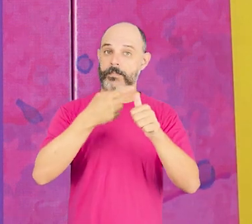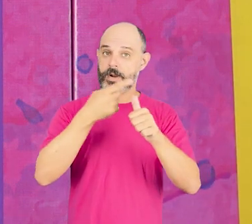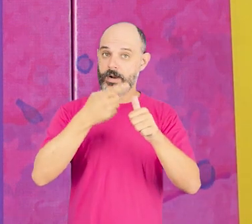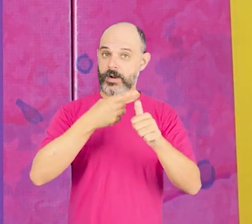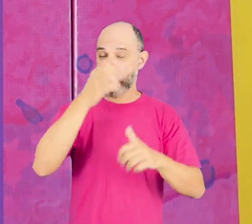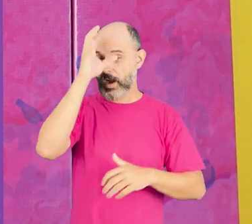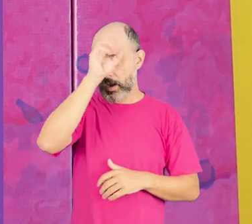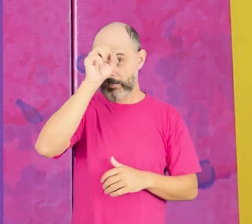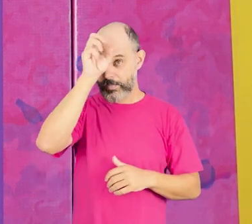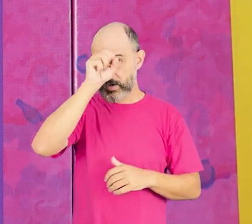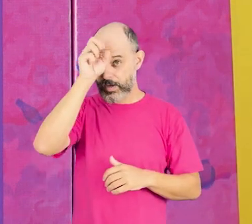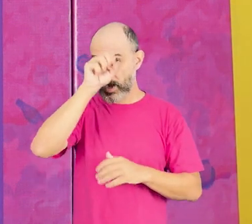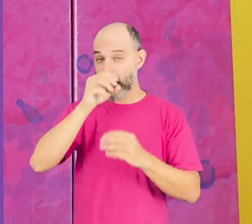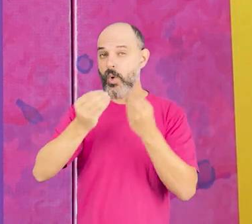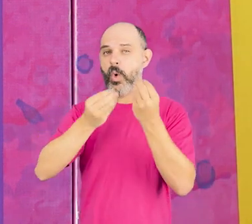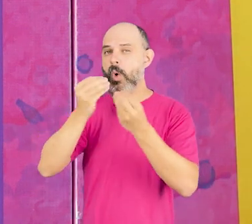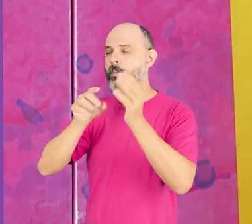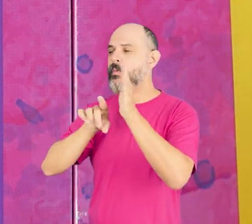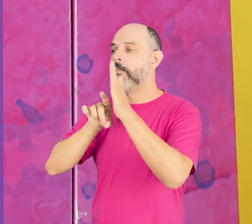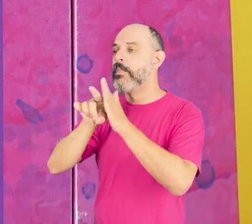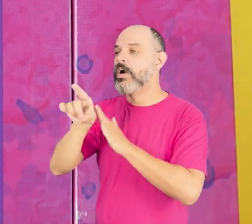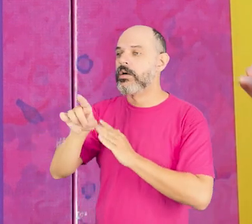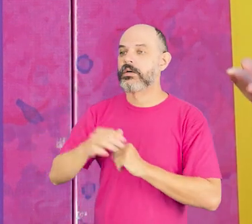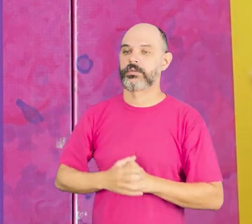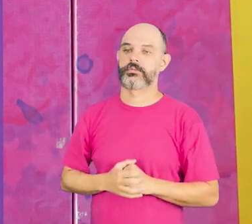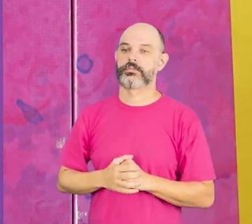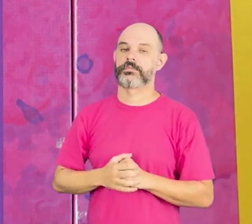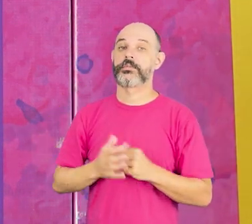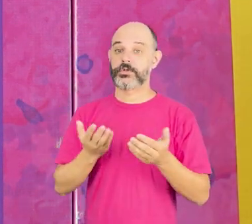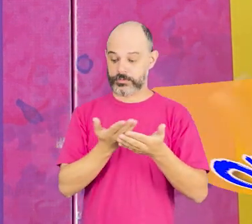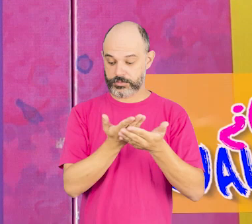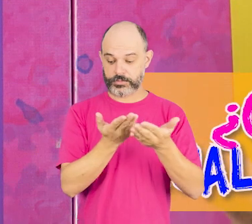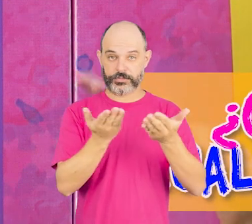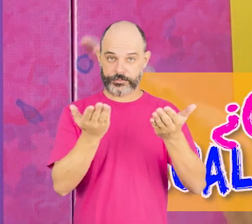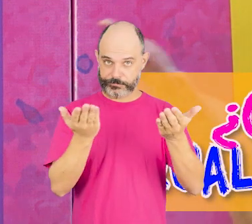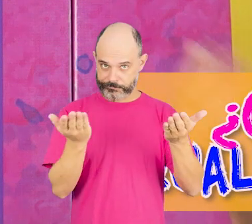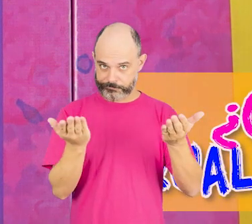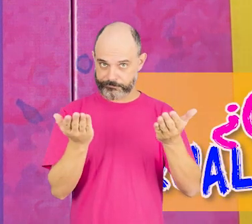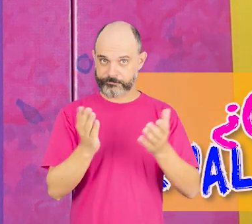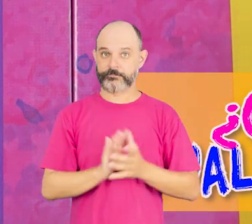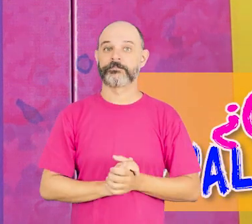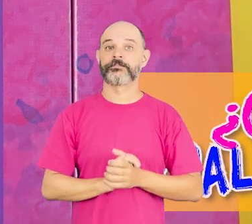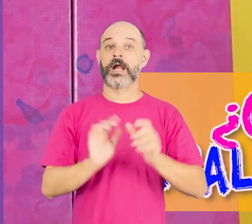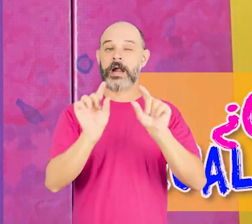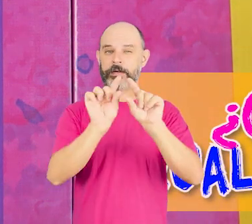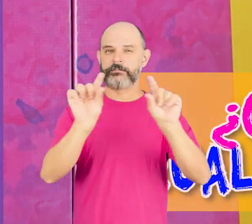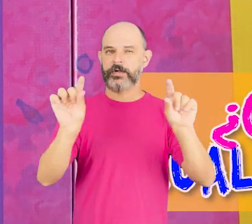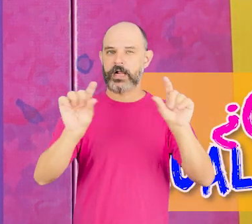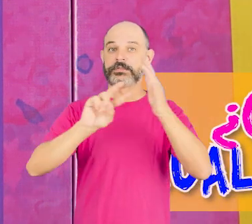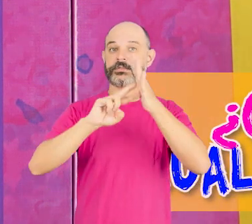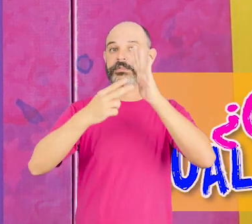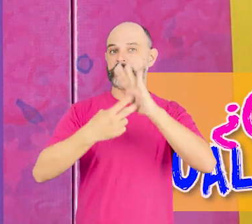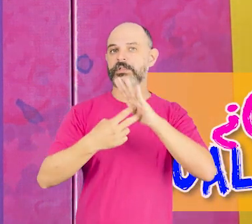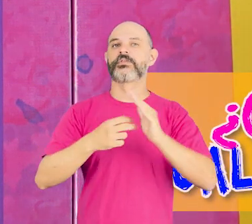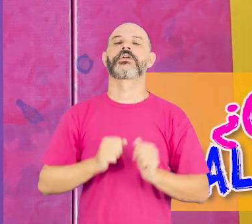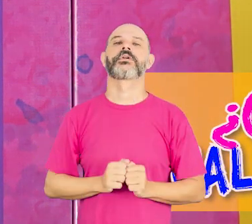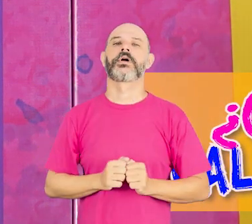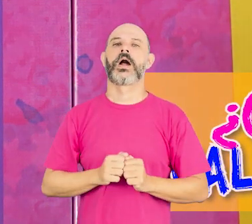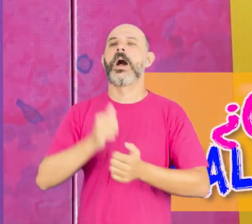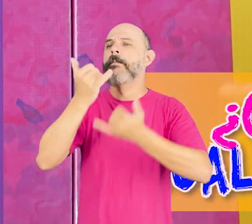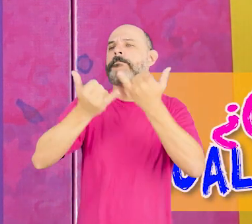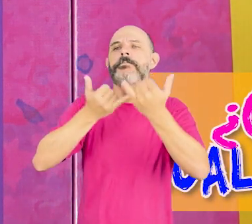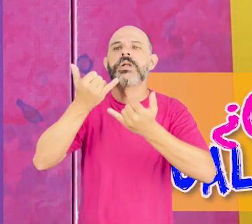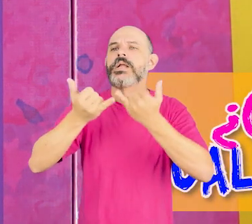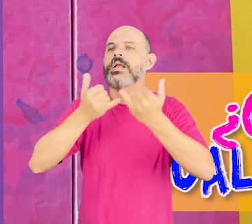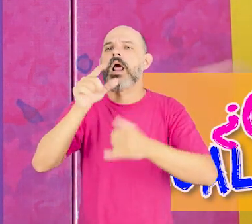Primeiro, vamos aprender como perguntar. Qual é o teu jogo favorito? Que quer dizer, qual